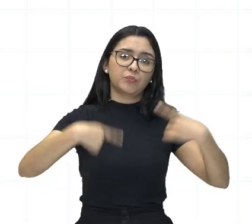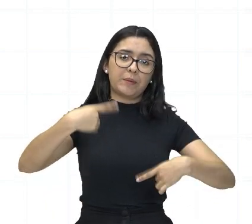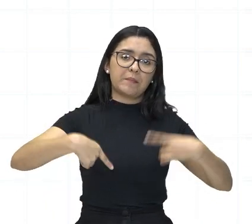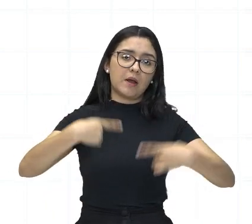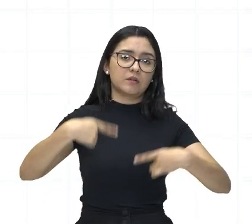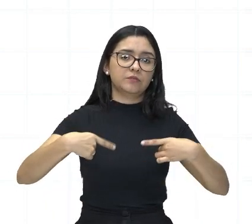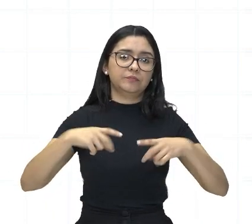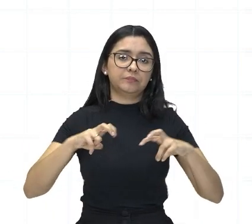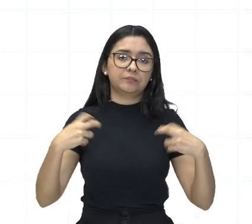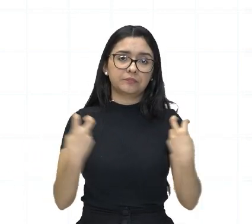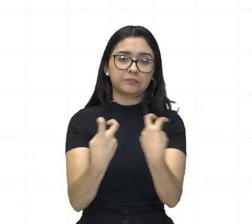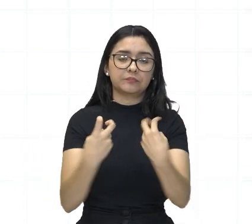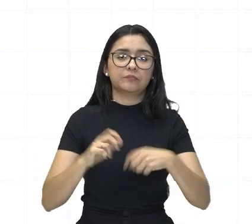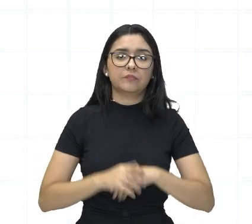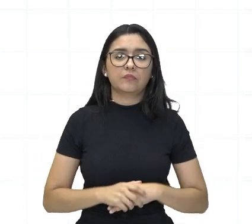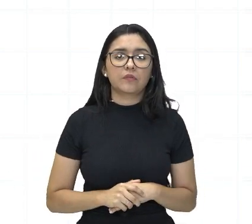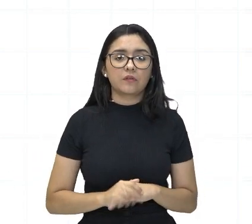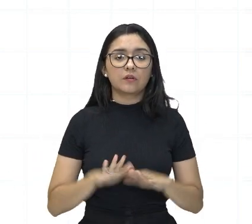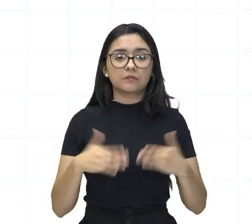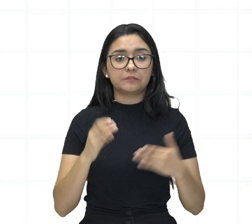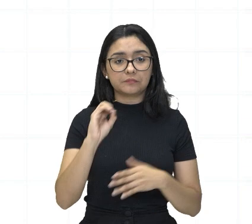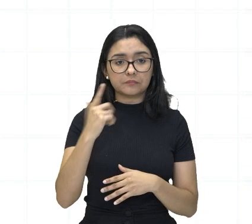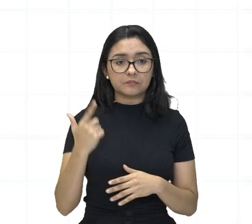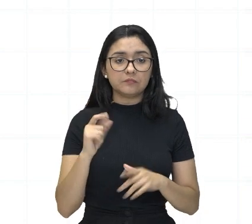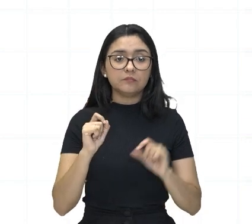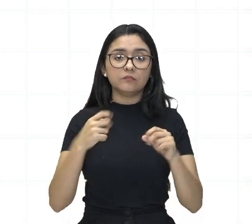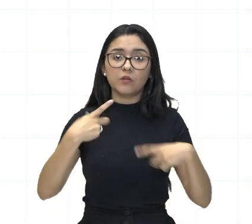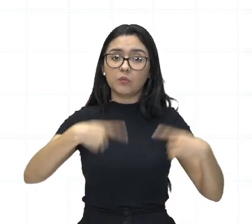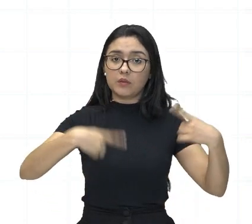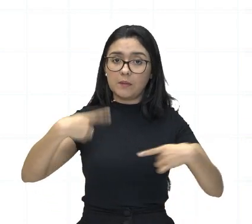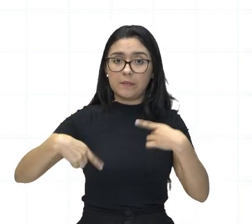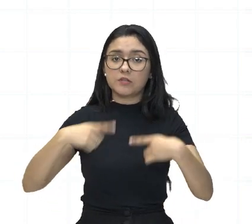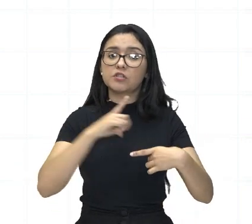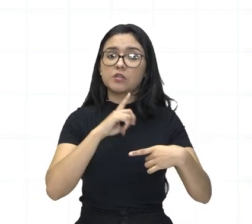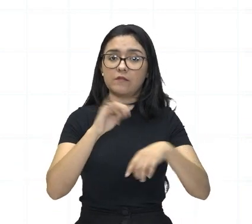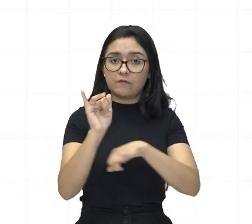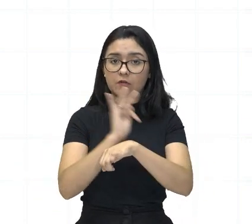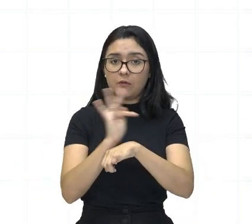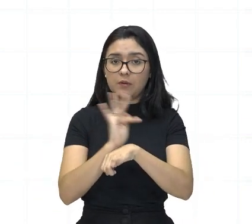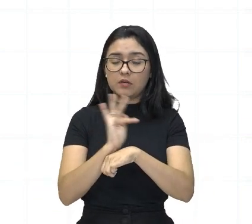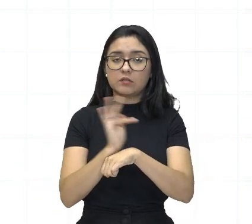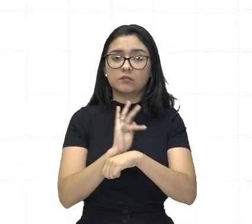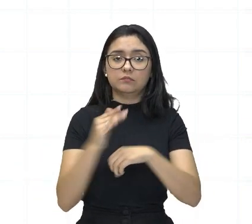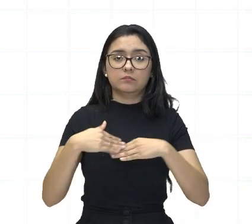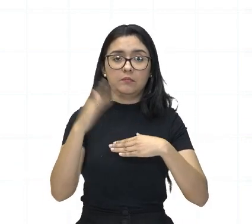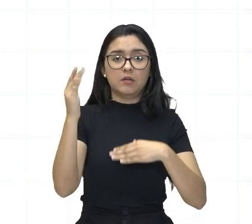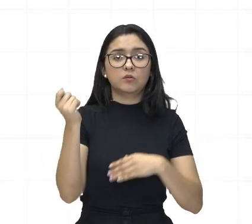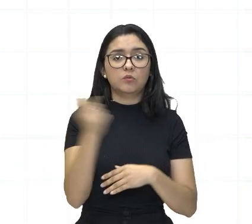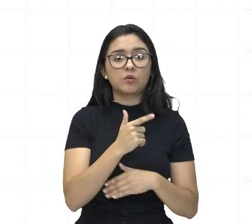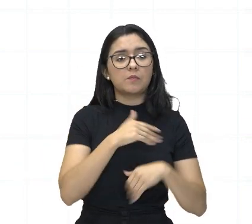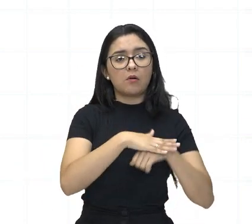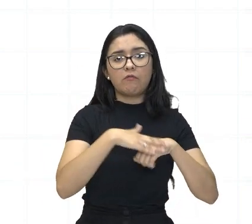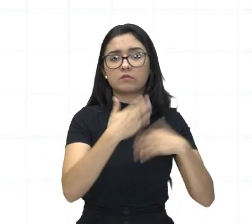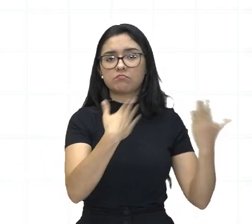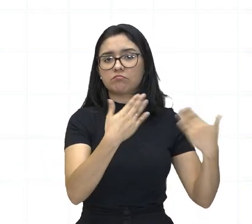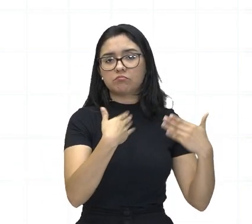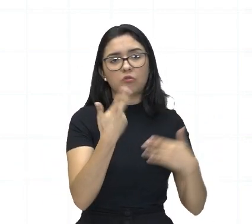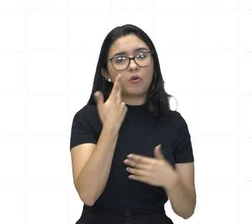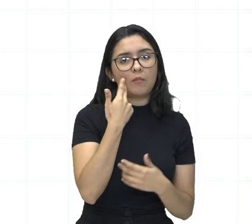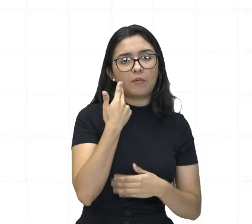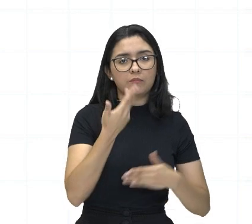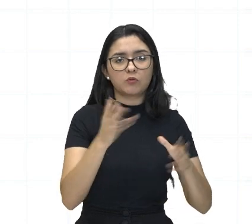debate, certo? E claro, um debate envolve uma formalidade bem maior do que uma conversa como esta que